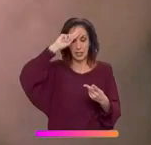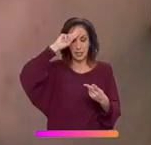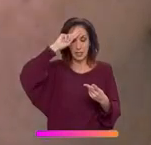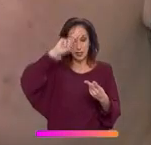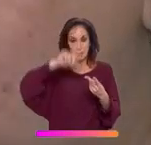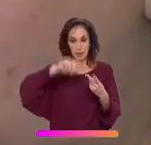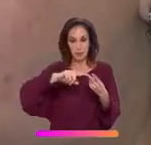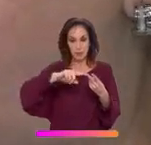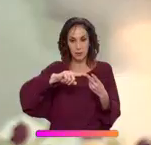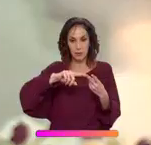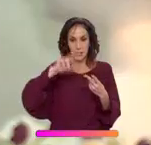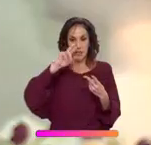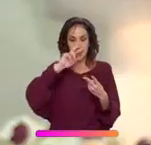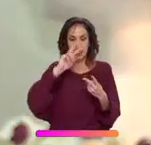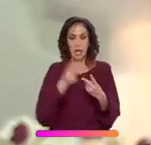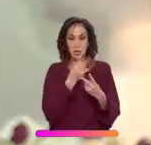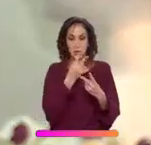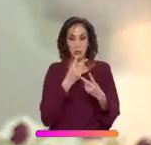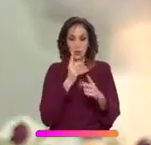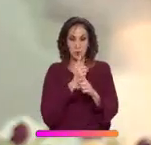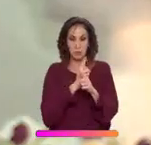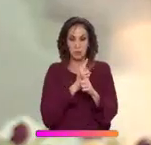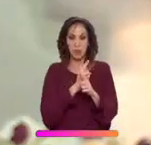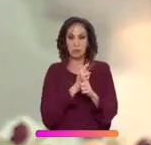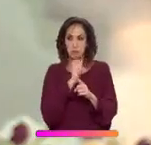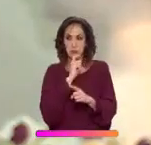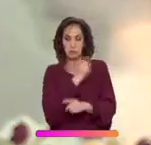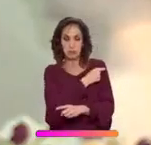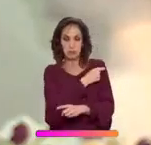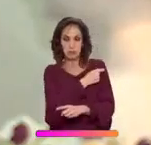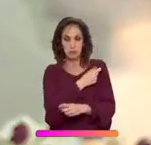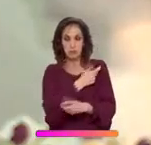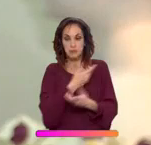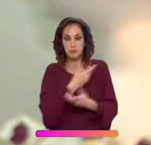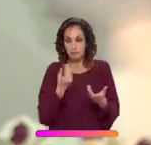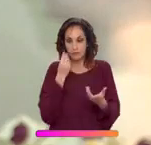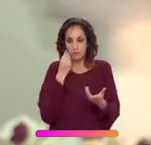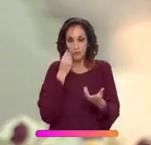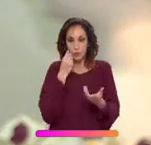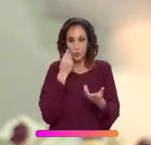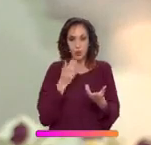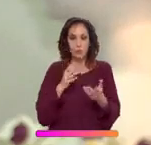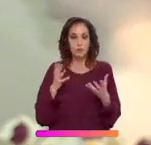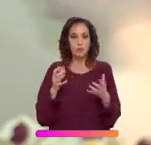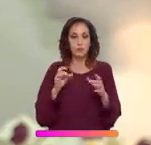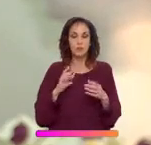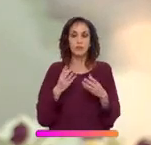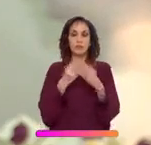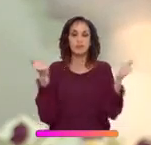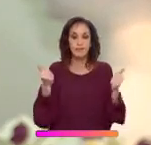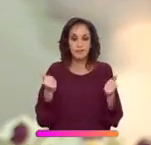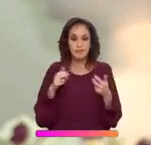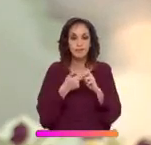pois estou apta a levar. A forma de realmente de conseguirmos ultrapassar esta questão é de facto estarmos